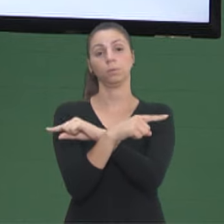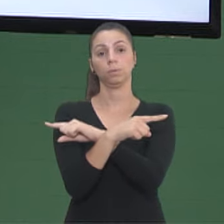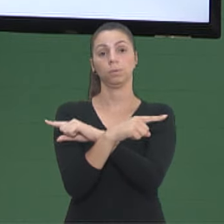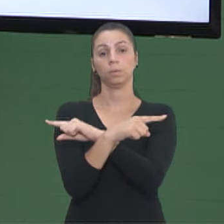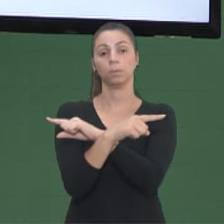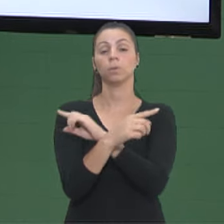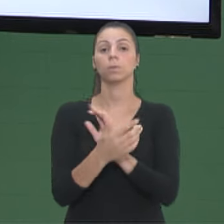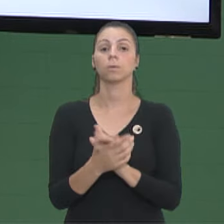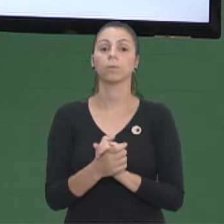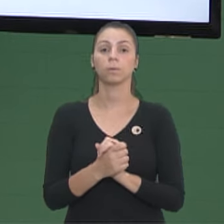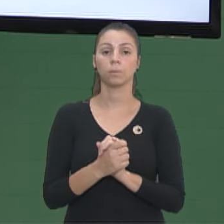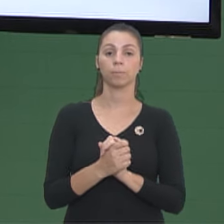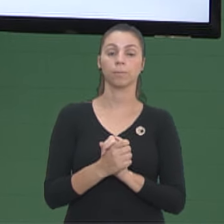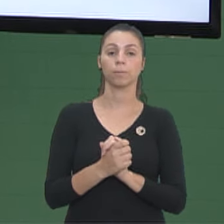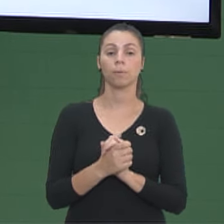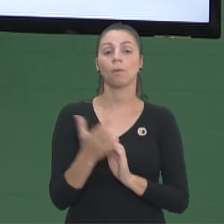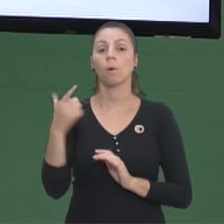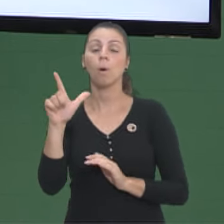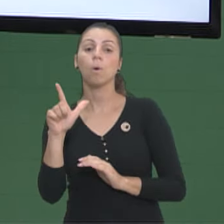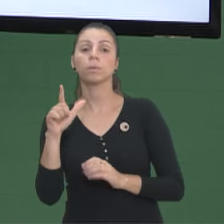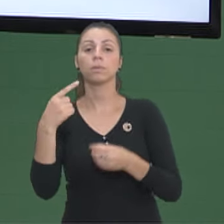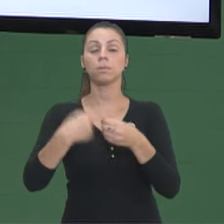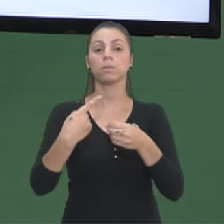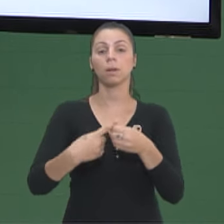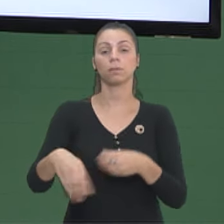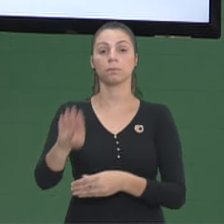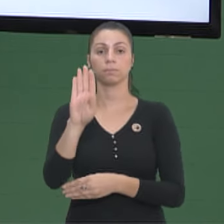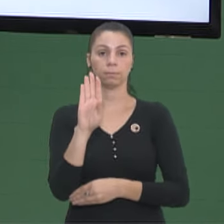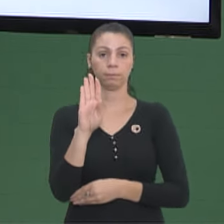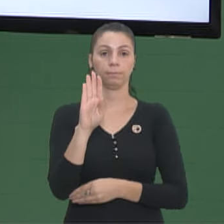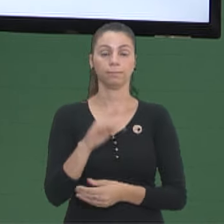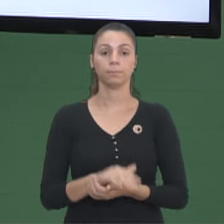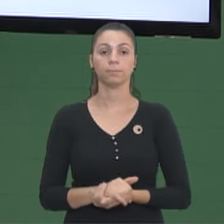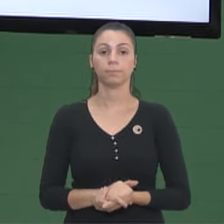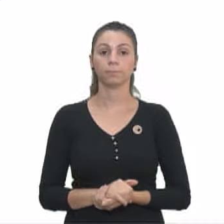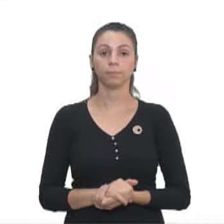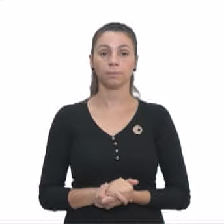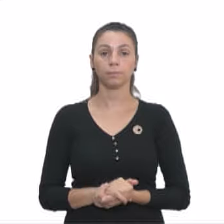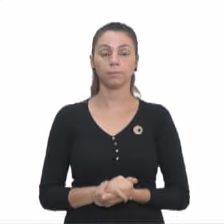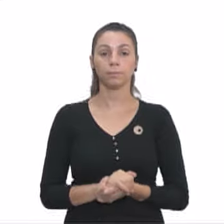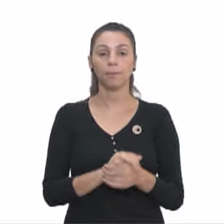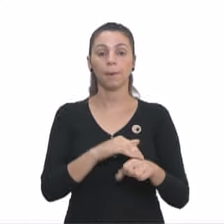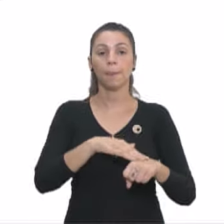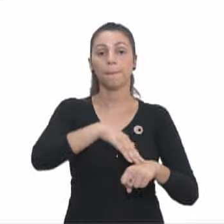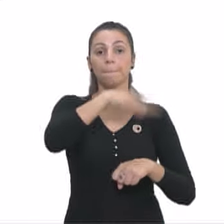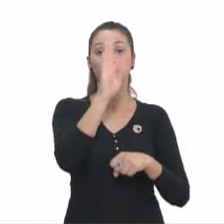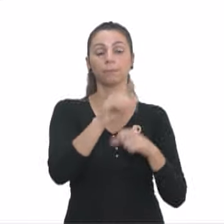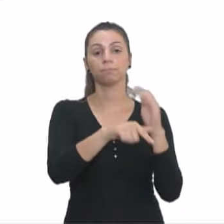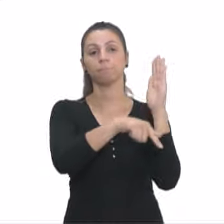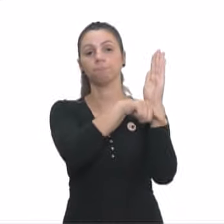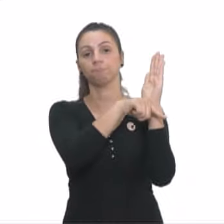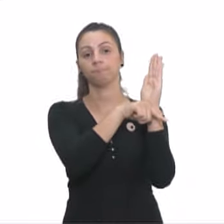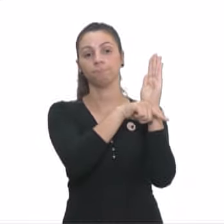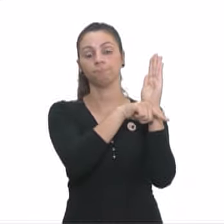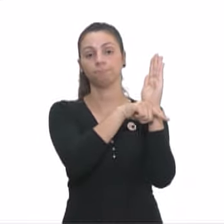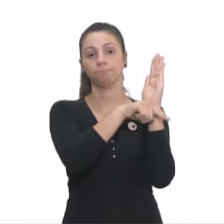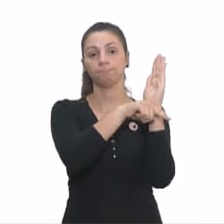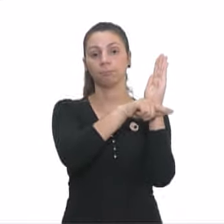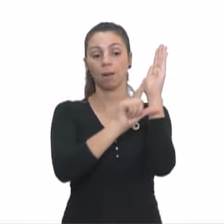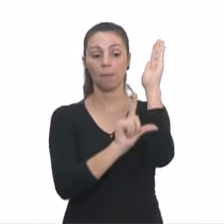bem? Vamos para a próxima cidade. Cidade B, o que aconteceu? Máxima, 7.